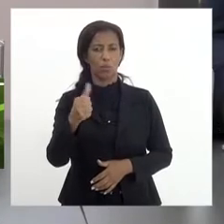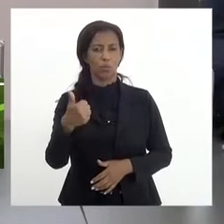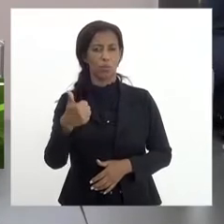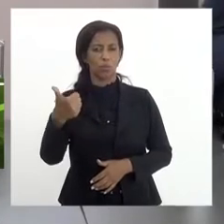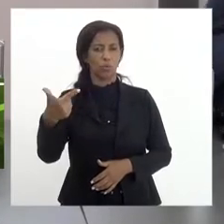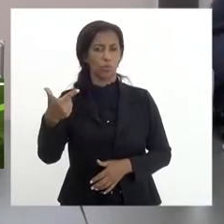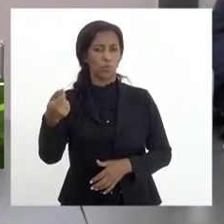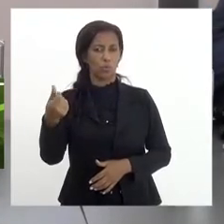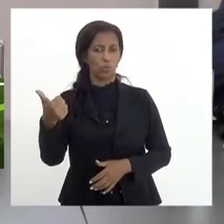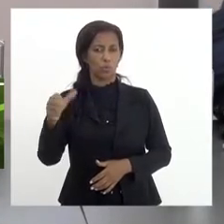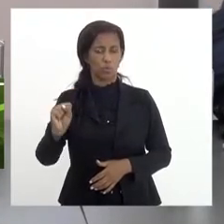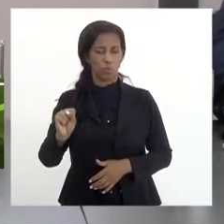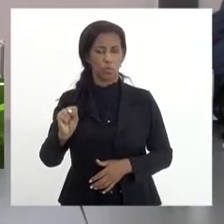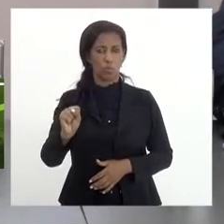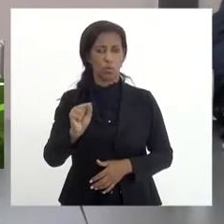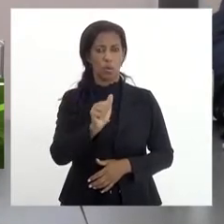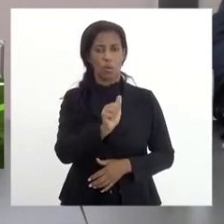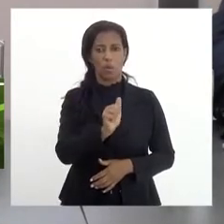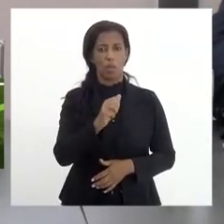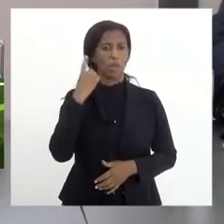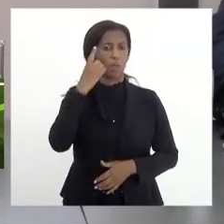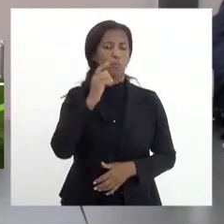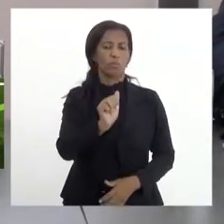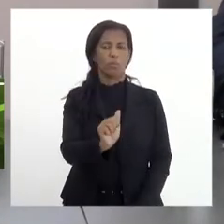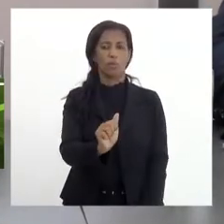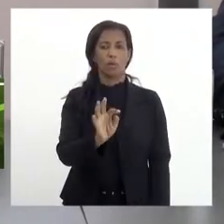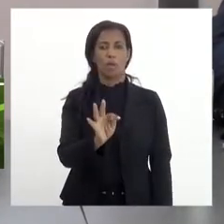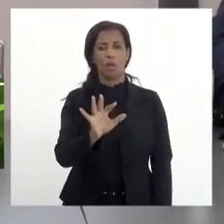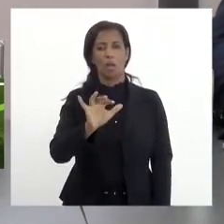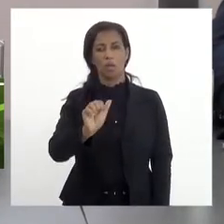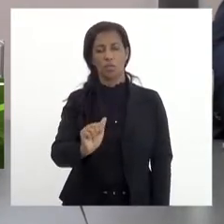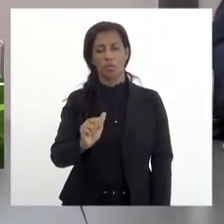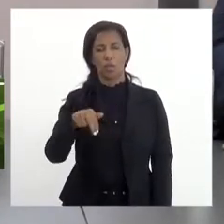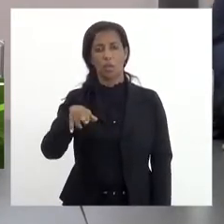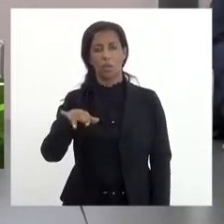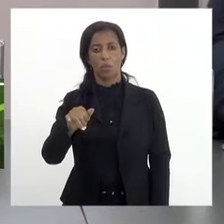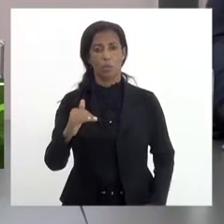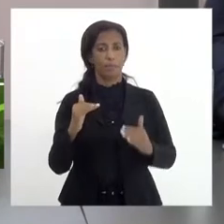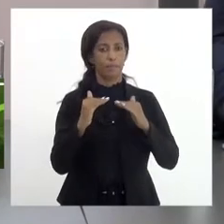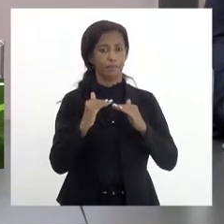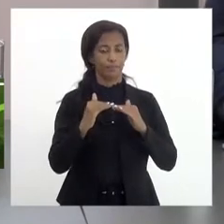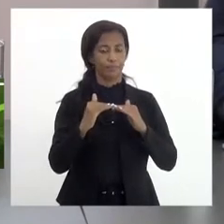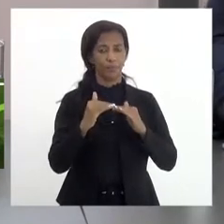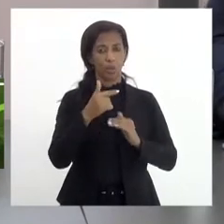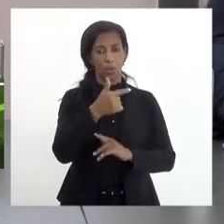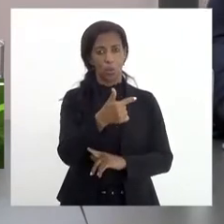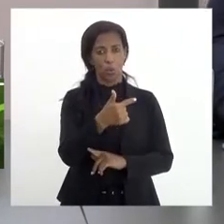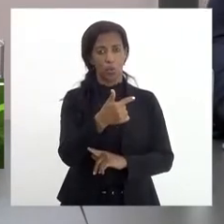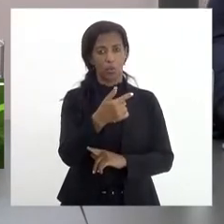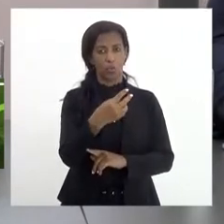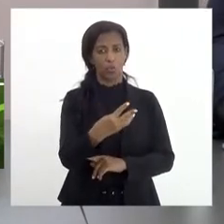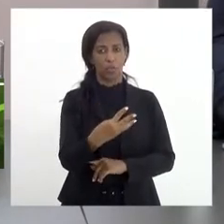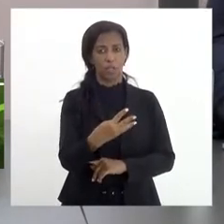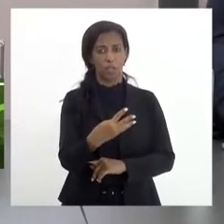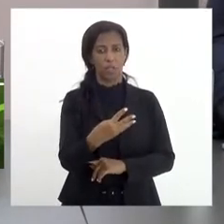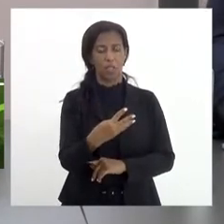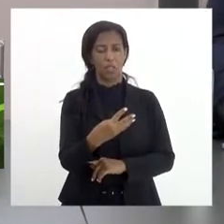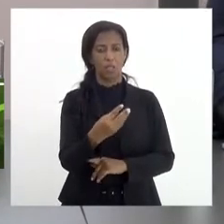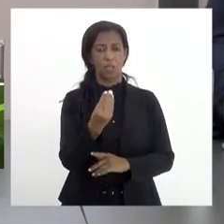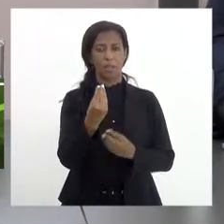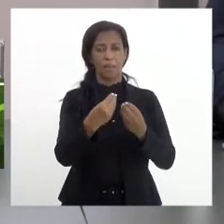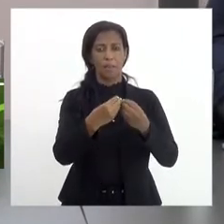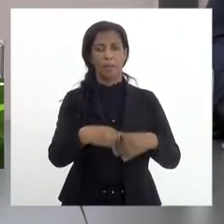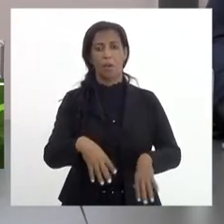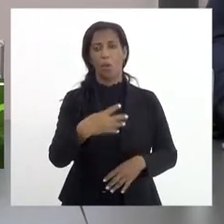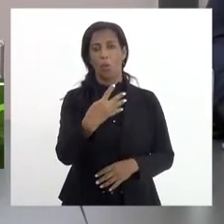4181/2018, autoria do deputado Átila Nunes. O parecer é favorável às emendas 2 e 3, prejudicada a emenda 4 pela